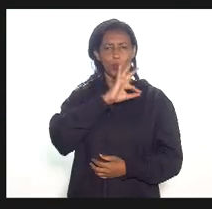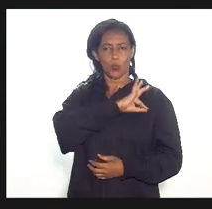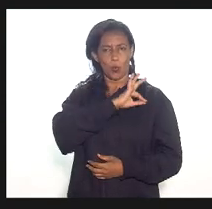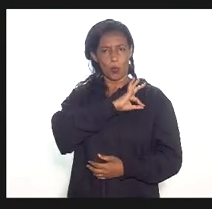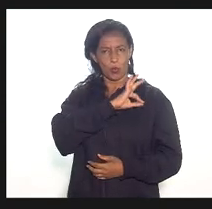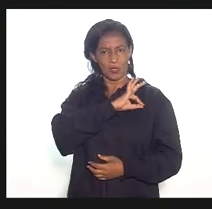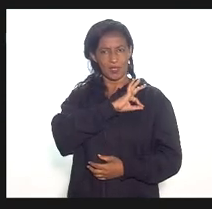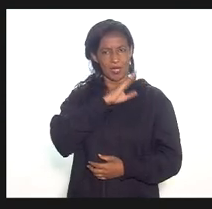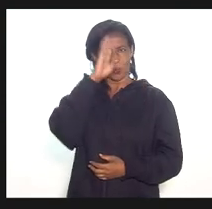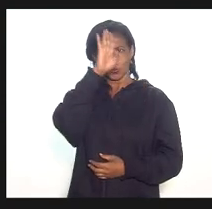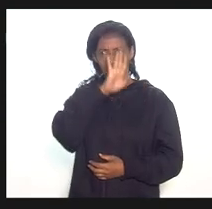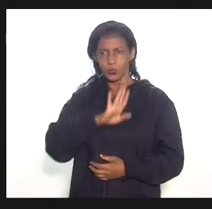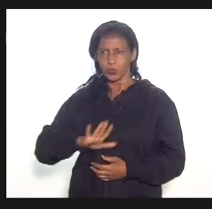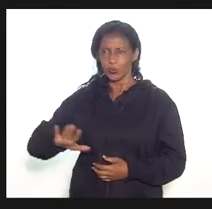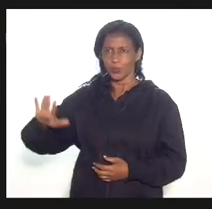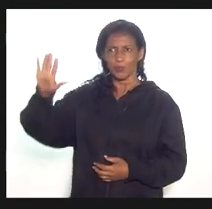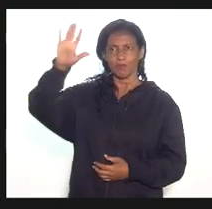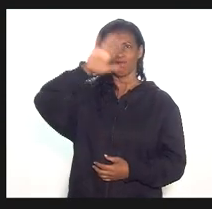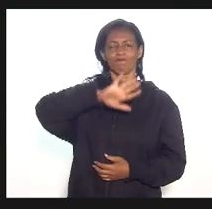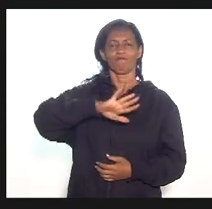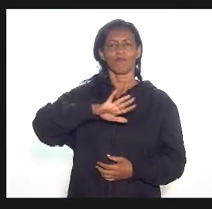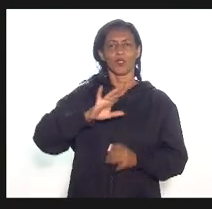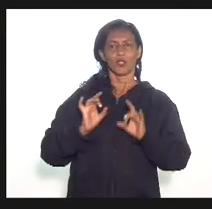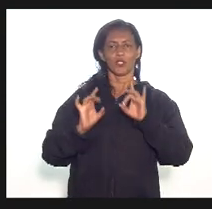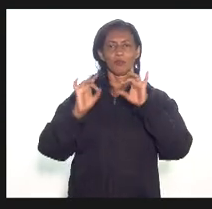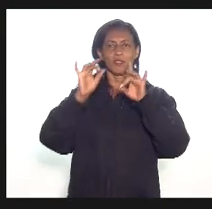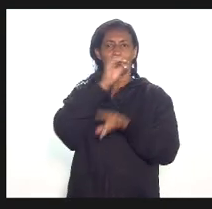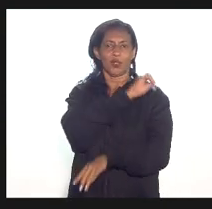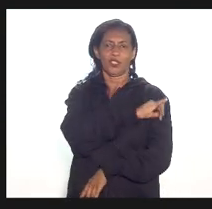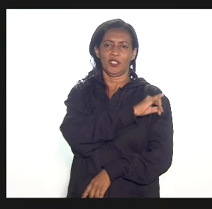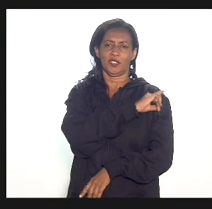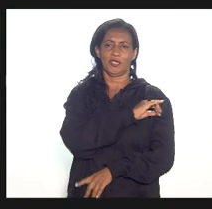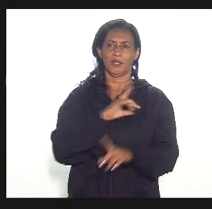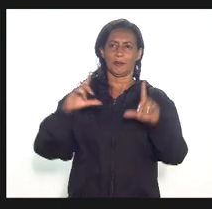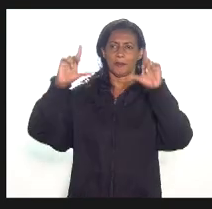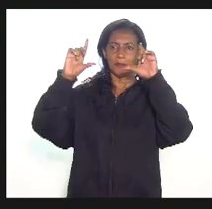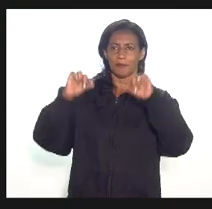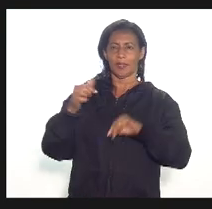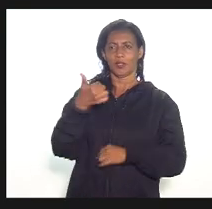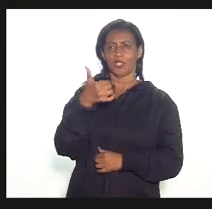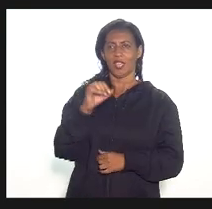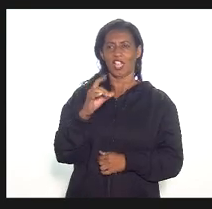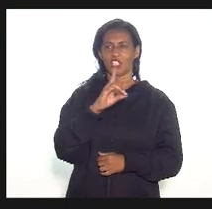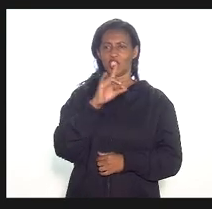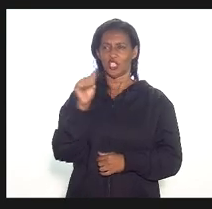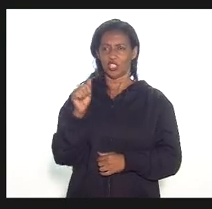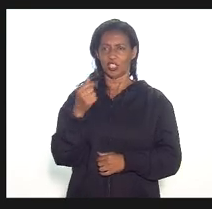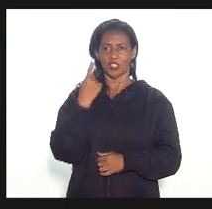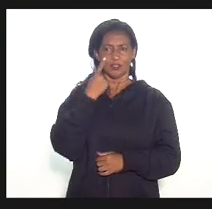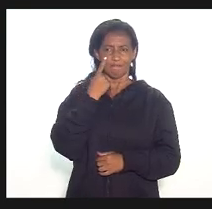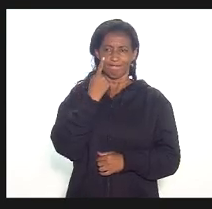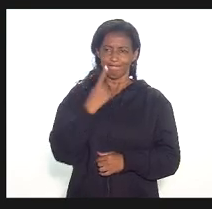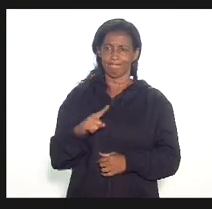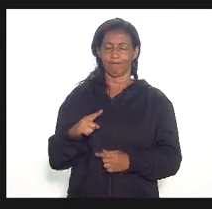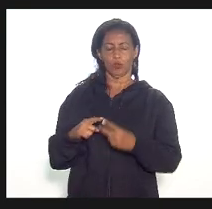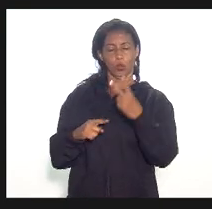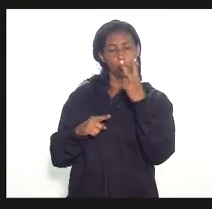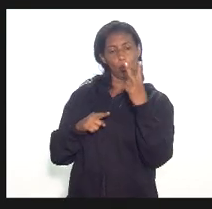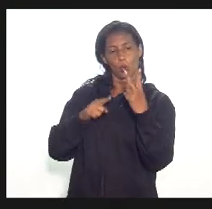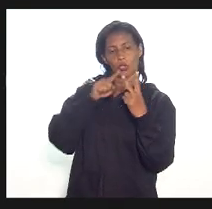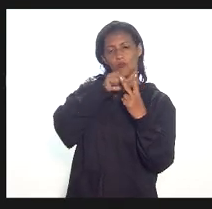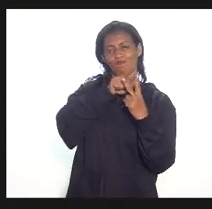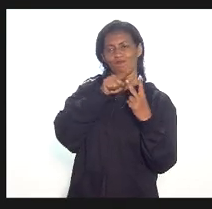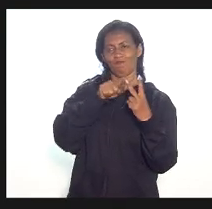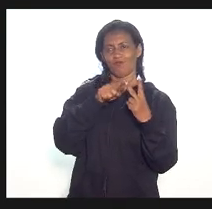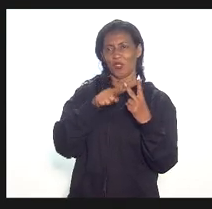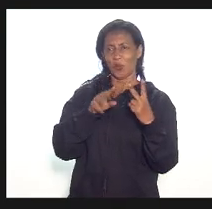estado do Rio de Janeiro num momento difícil em menos de dez dias nós vimos dois policiais militares serem